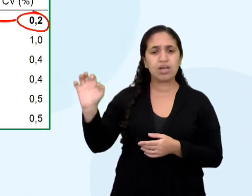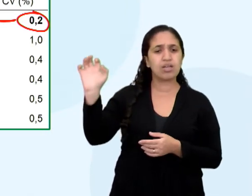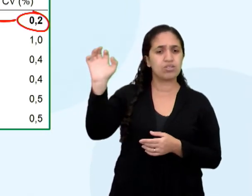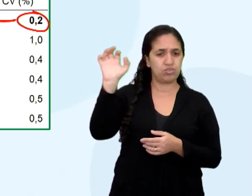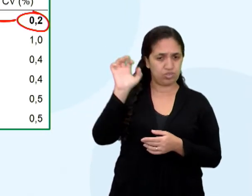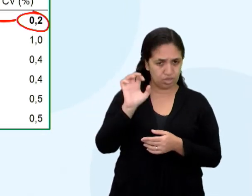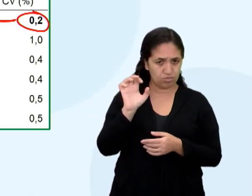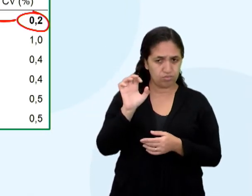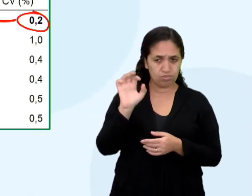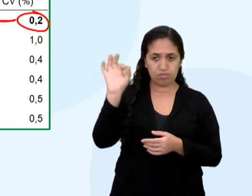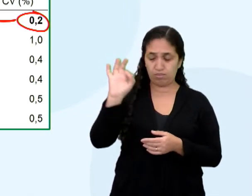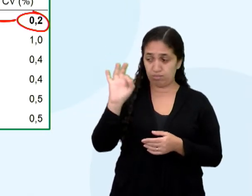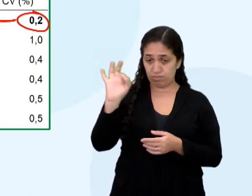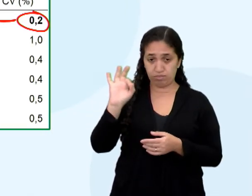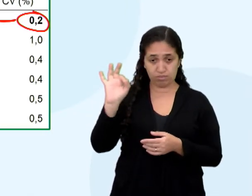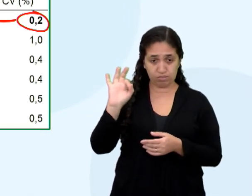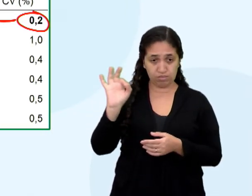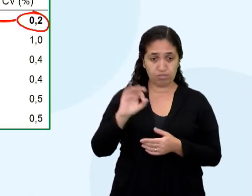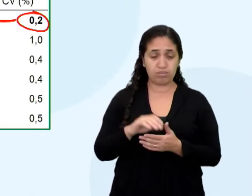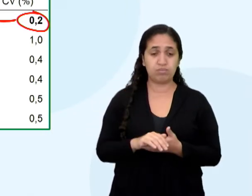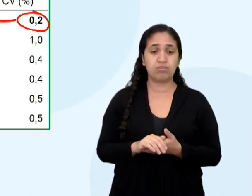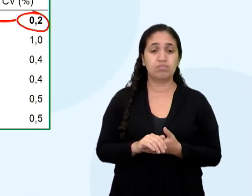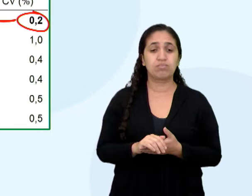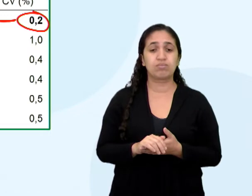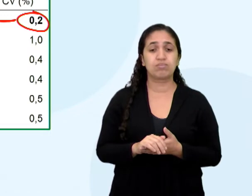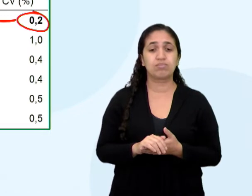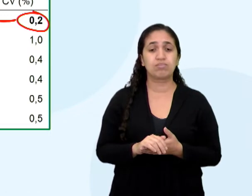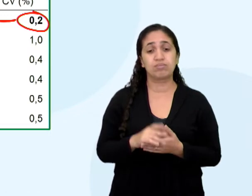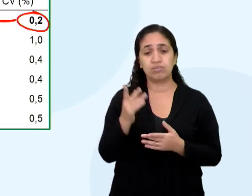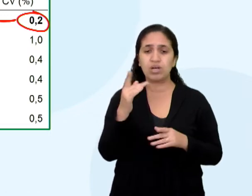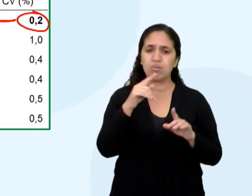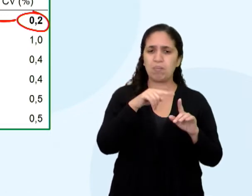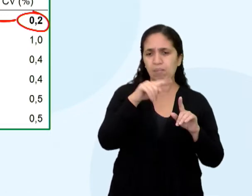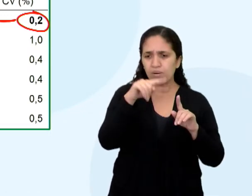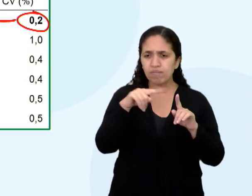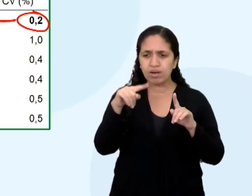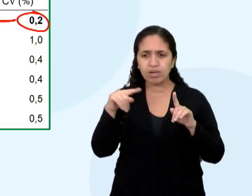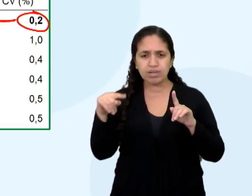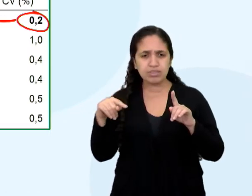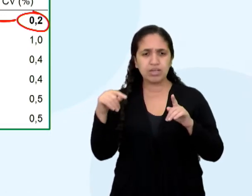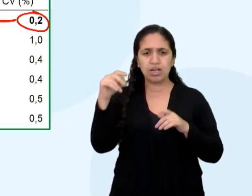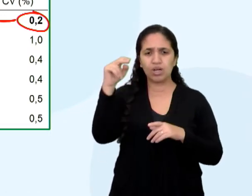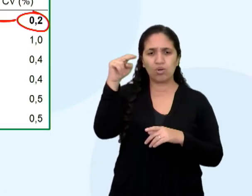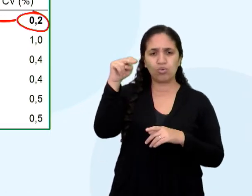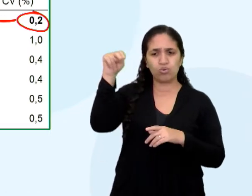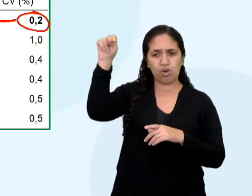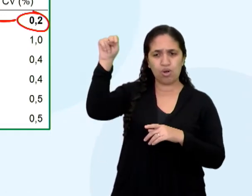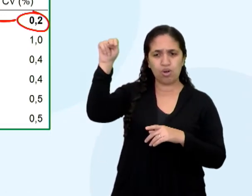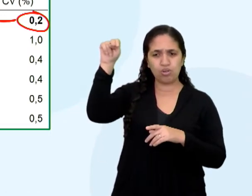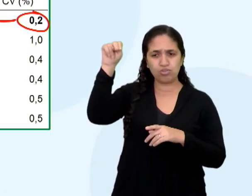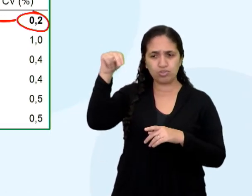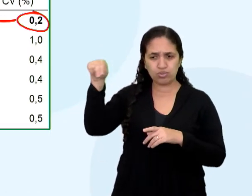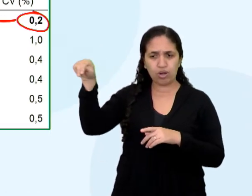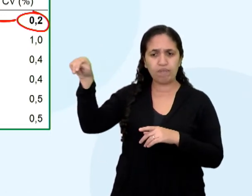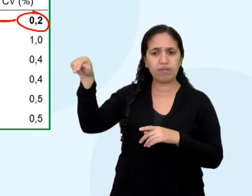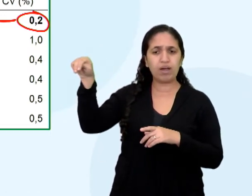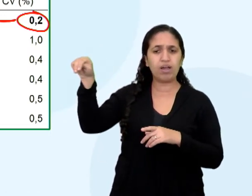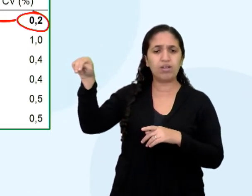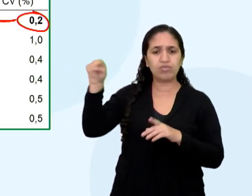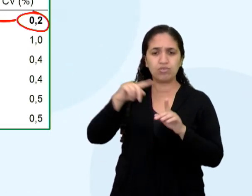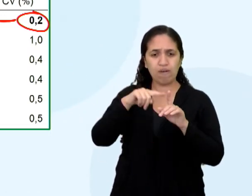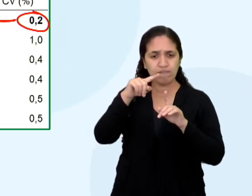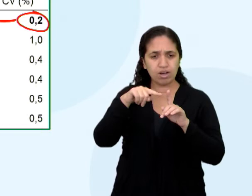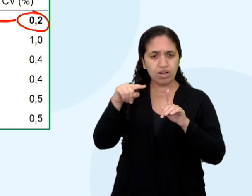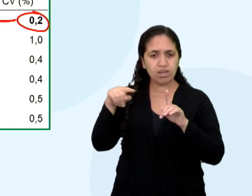Então temos aí essa variação aí na região Nordeste, temos aí a região Norte, e aí cada um